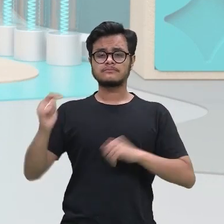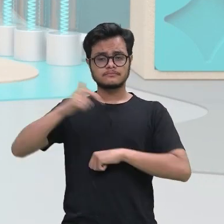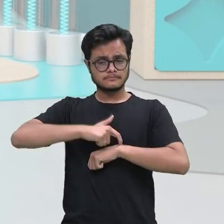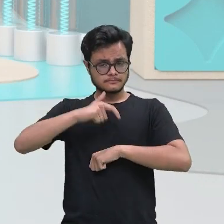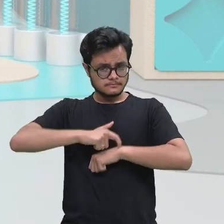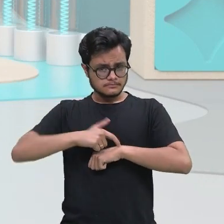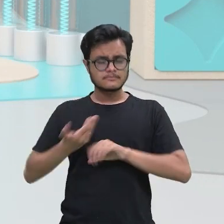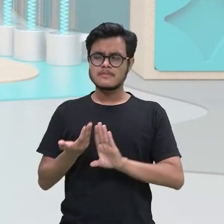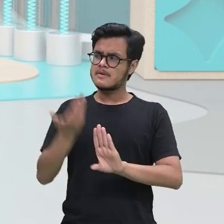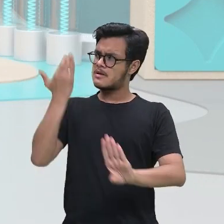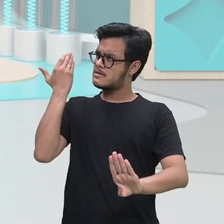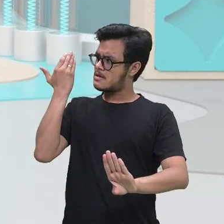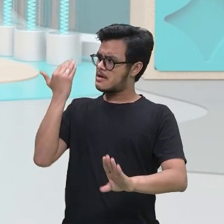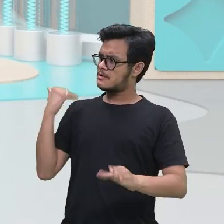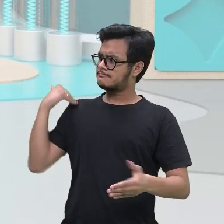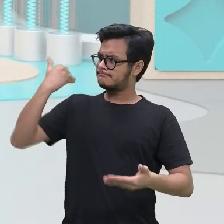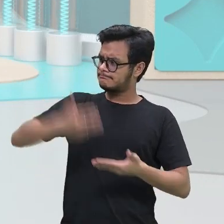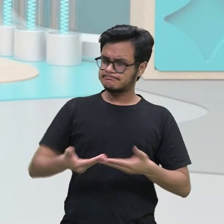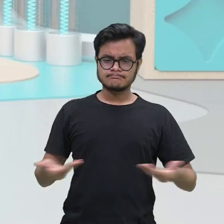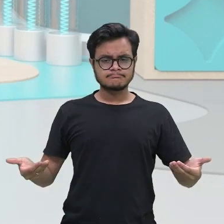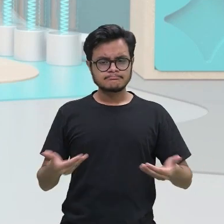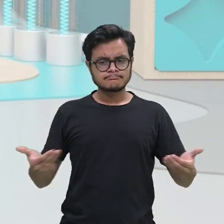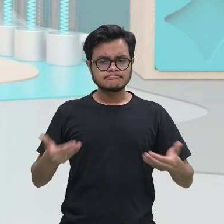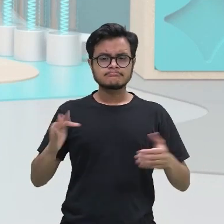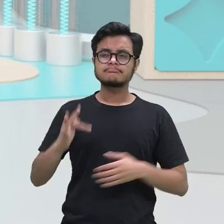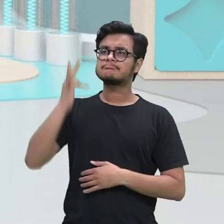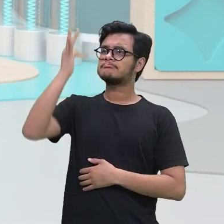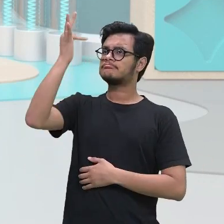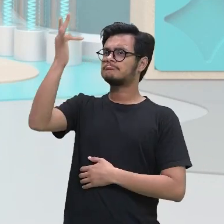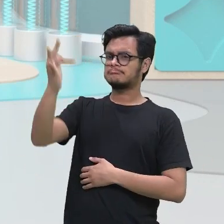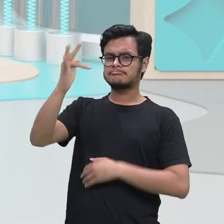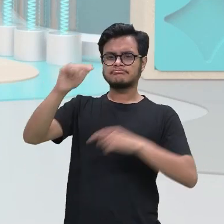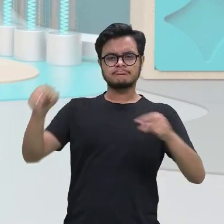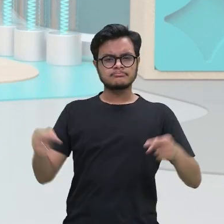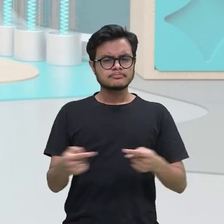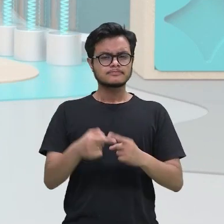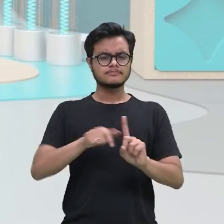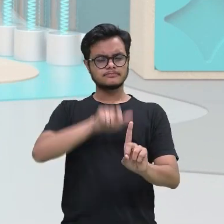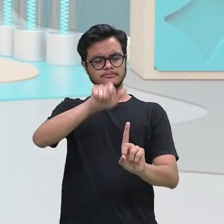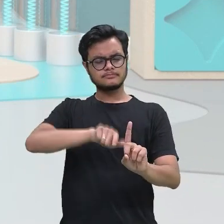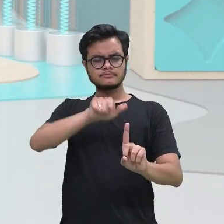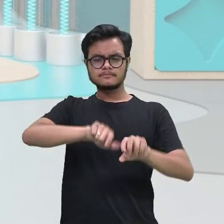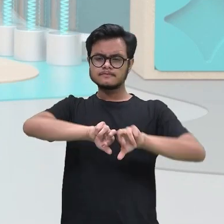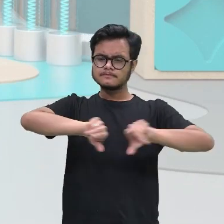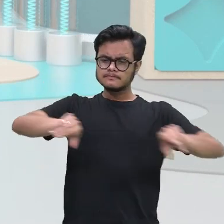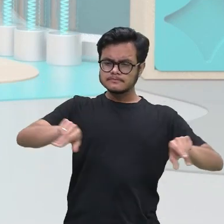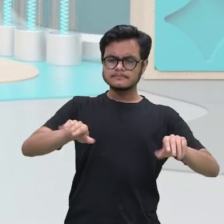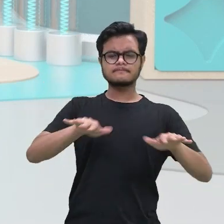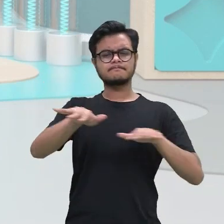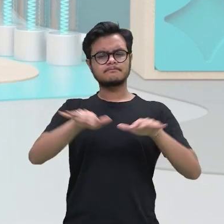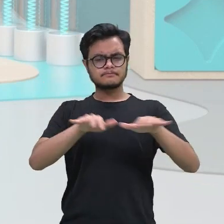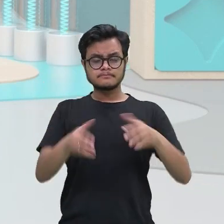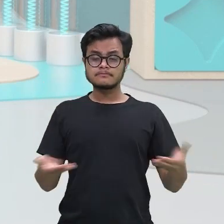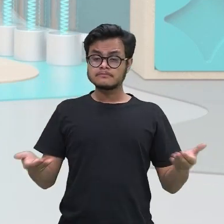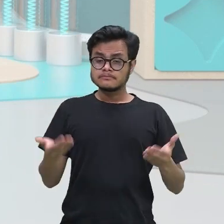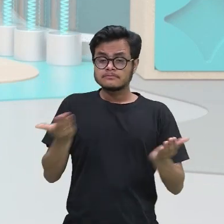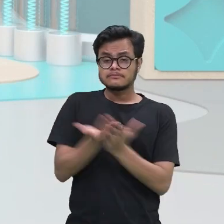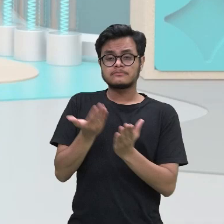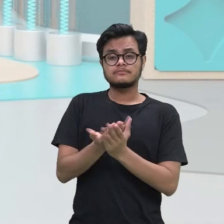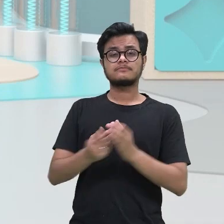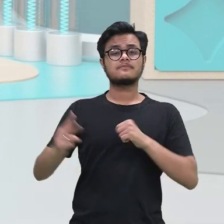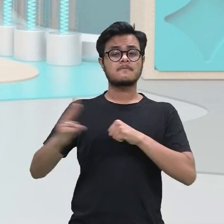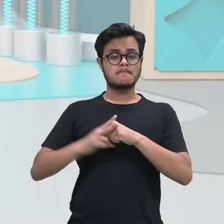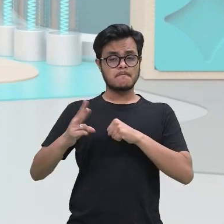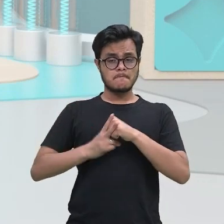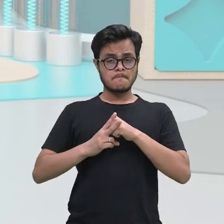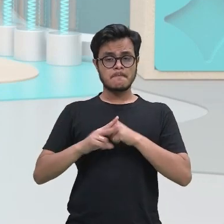passado, presente, futuro, concordância com o sujeito, construção de voz, modo, que abordaremos na aula de hoje, é o